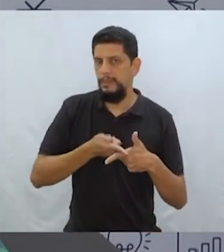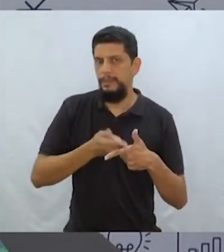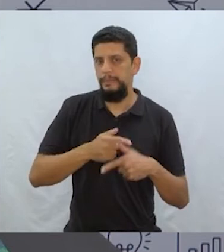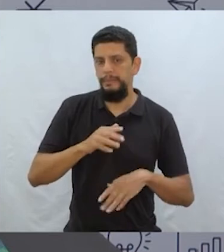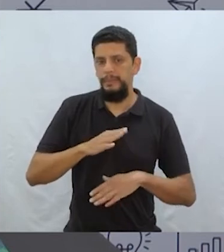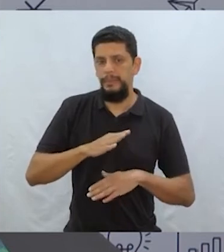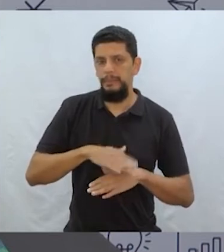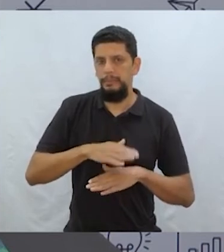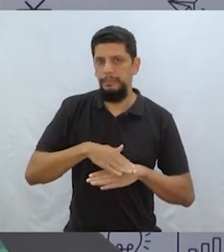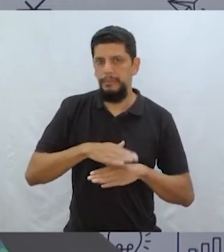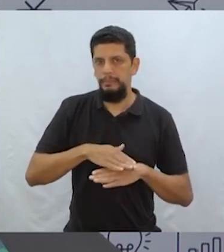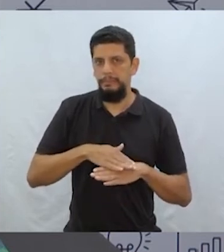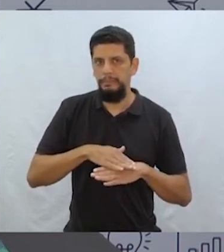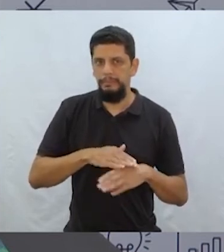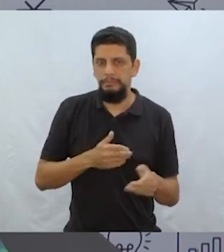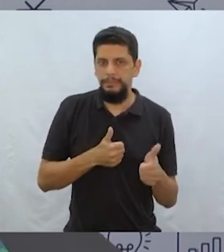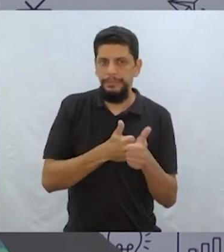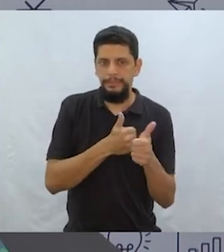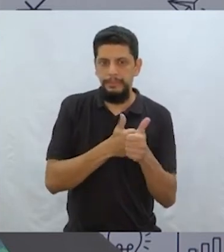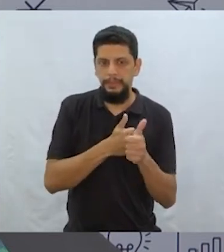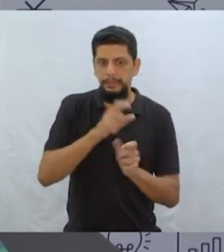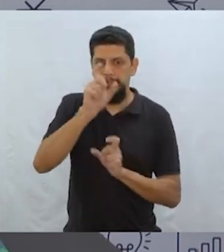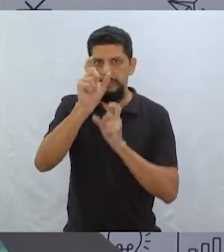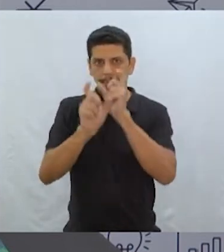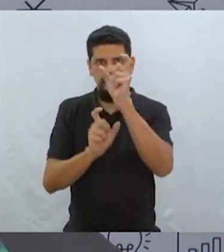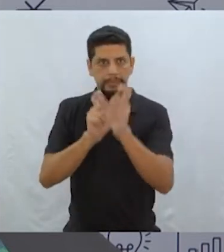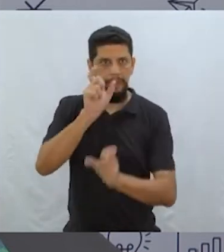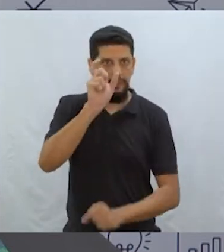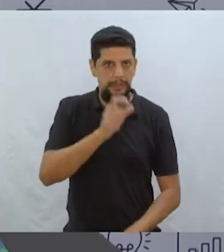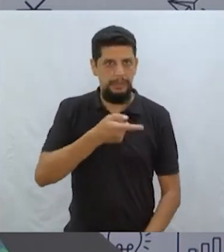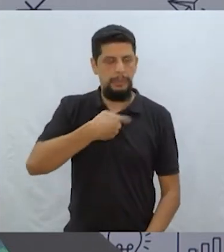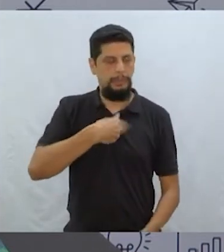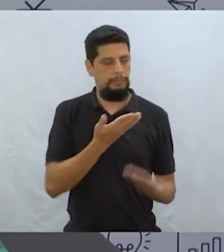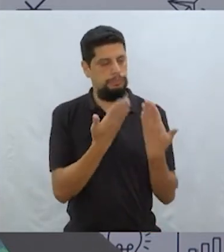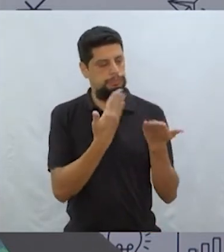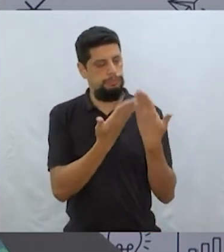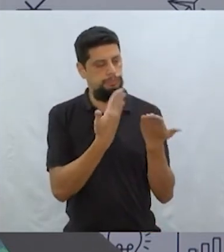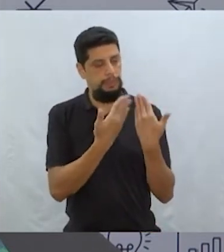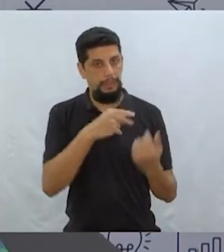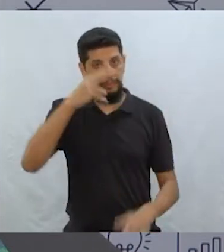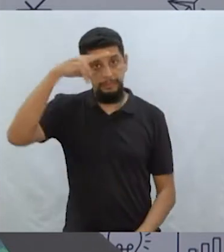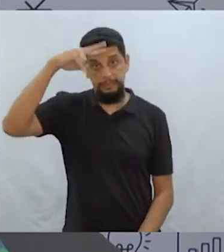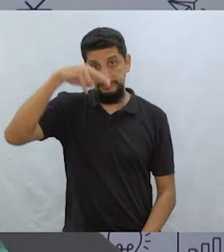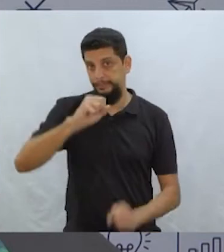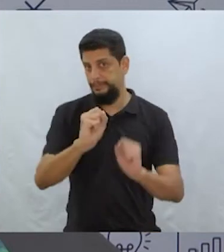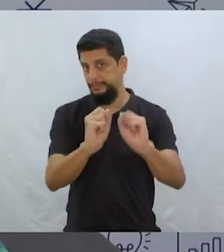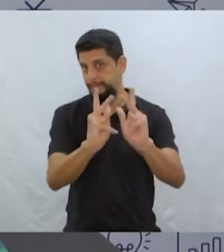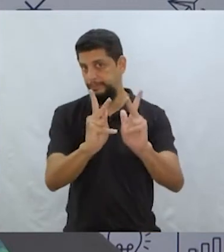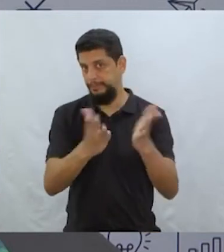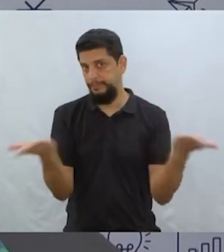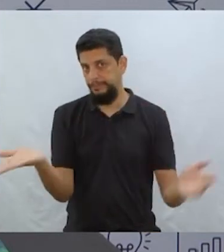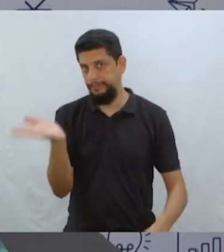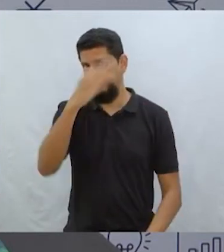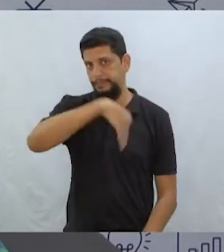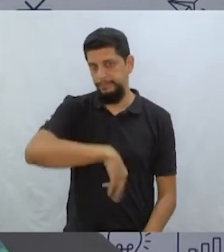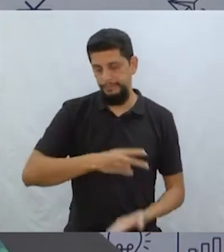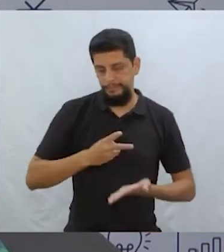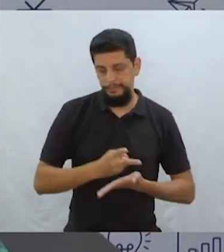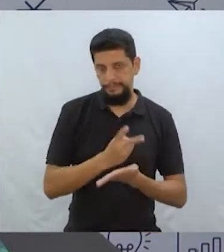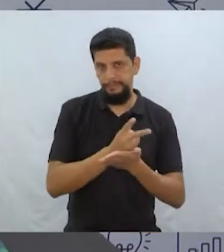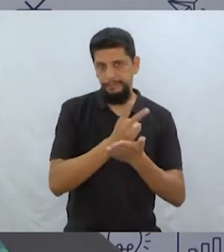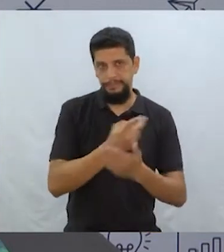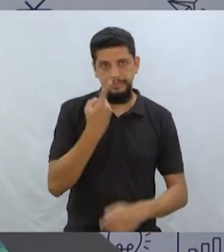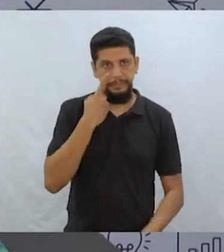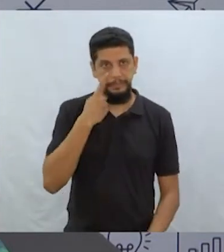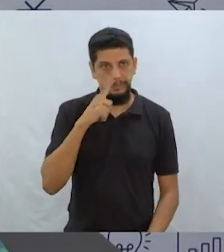ficar muito próximo das pessoas que contam ali as histórias Ok então vamos